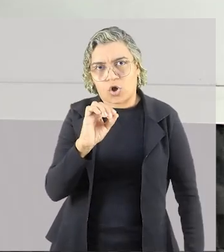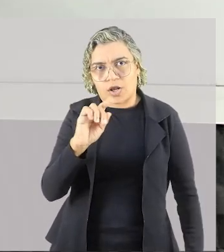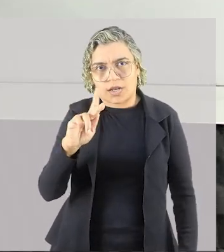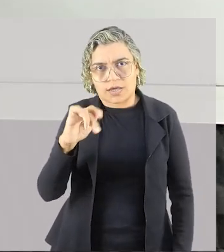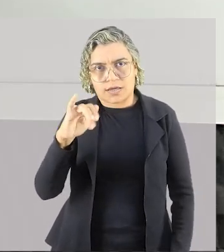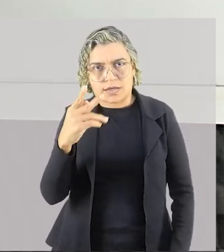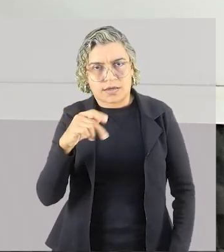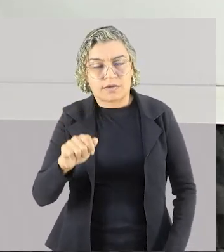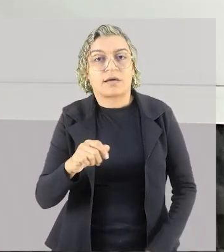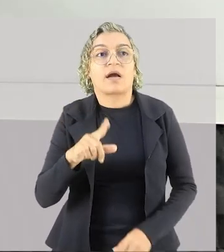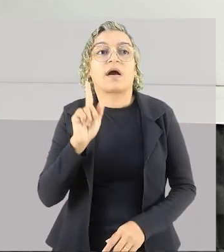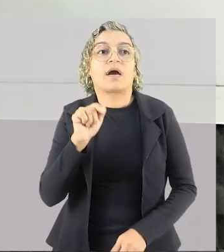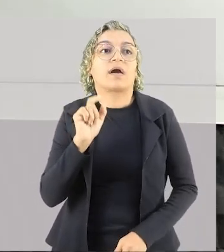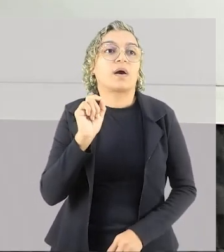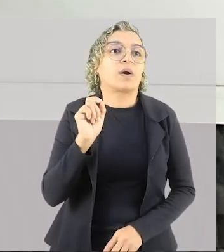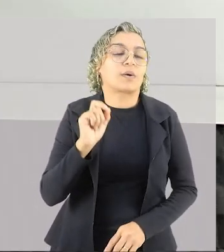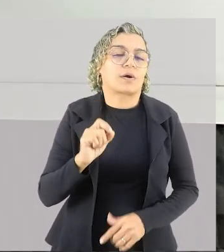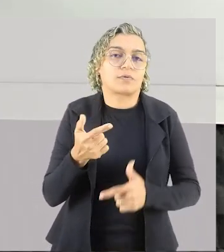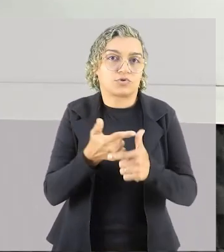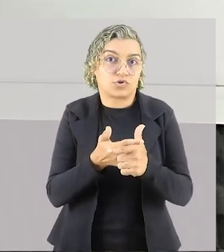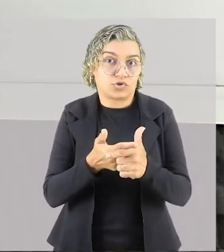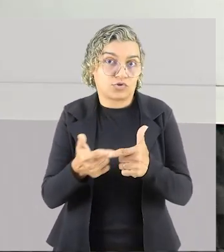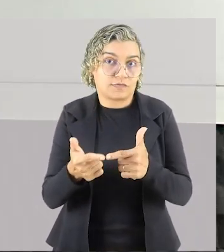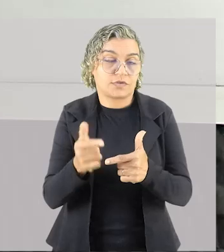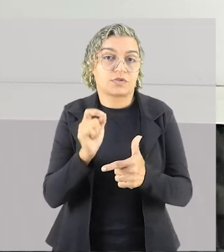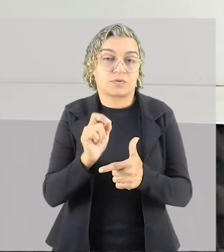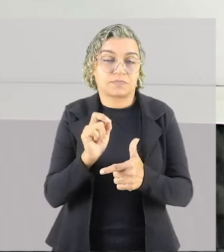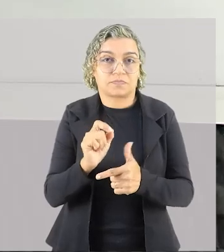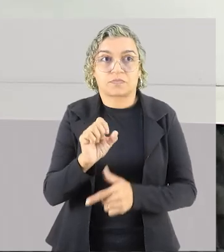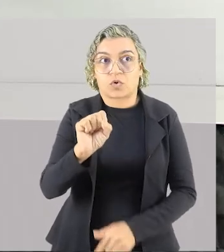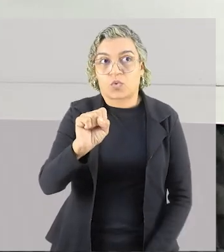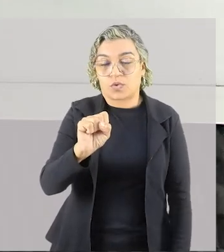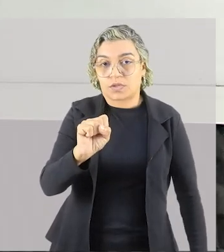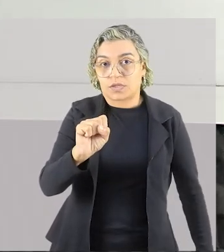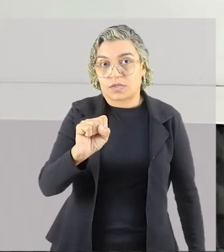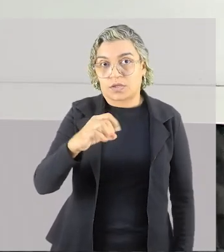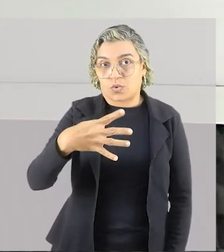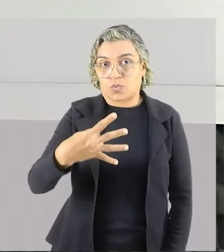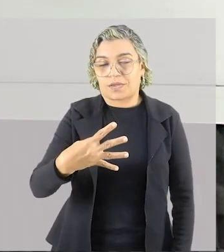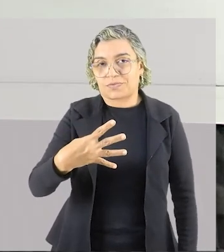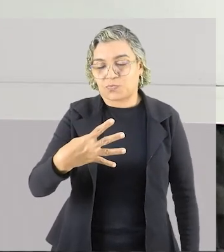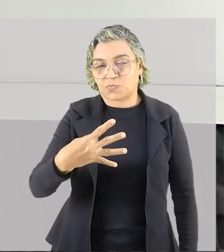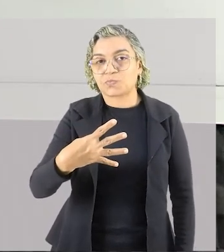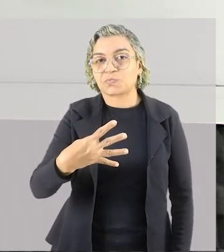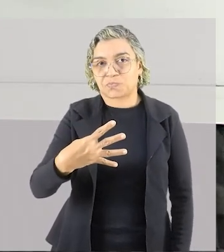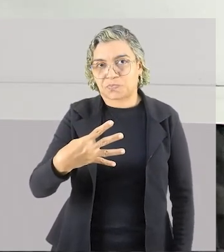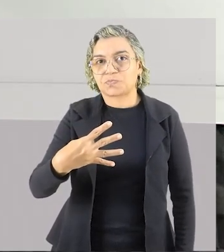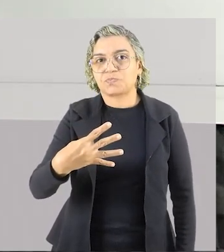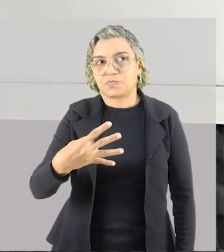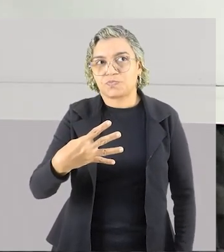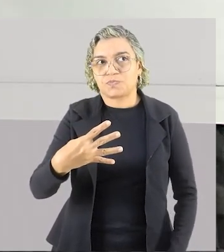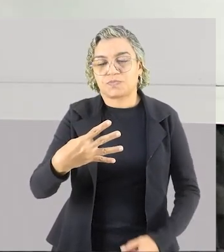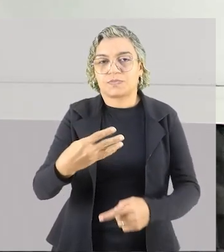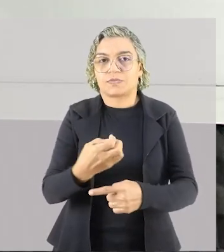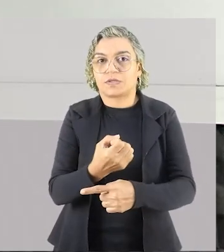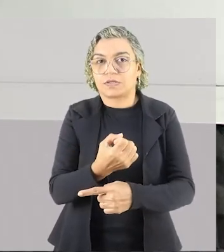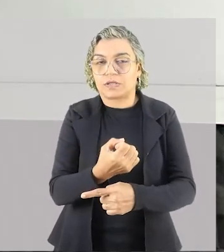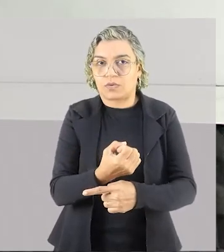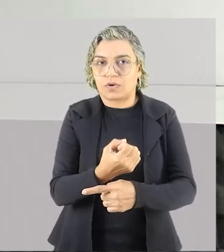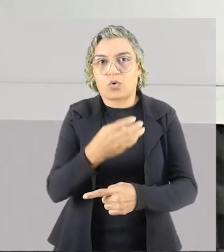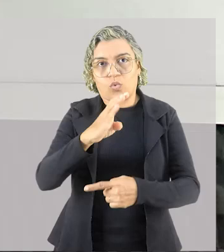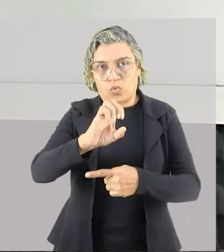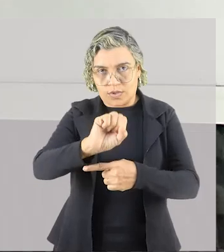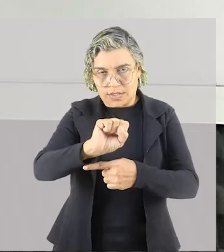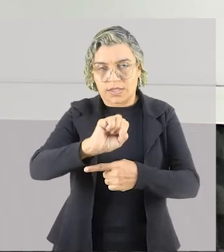vai ser a divisão de 84 sobre 6. Ó.